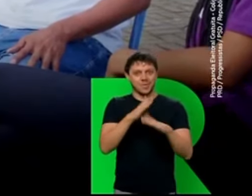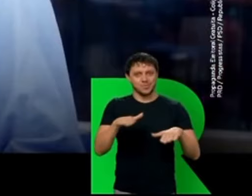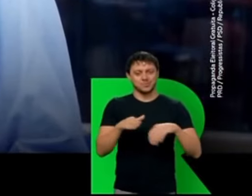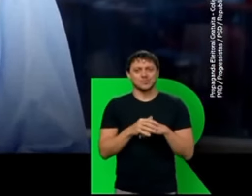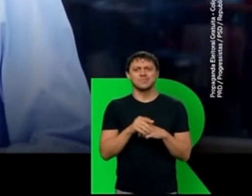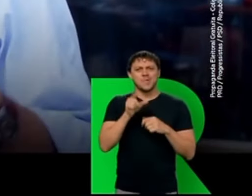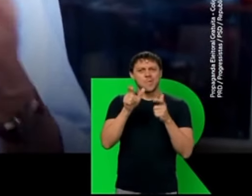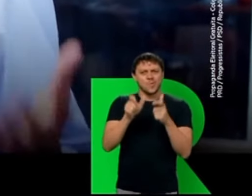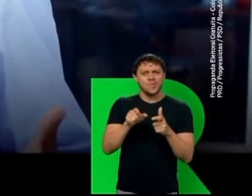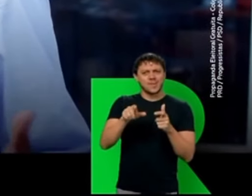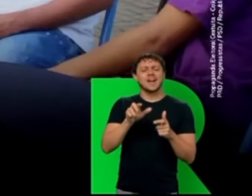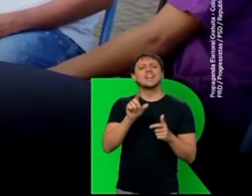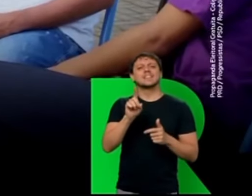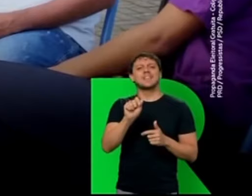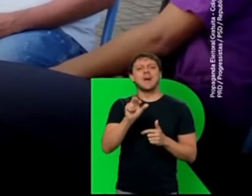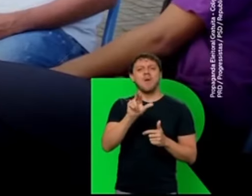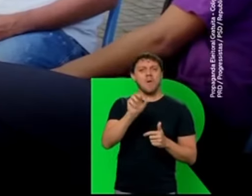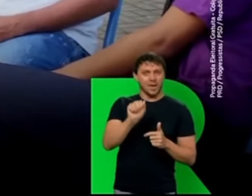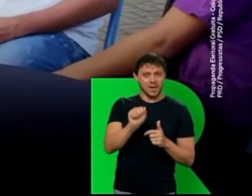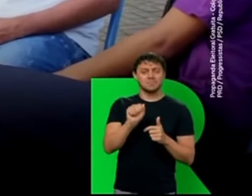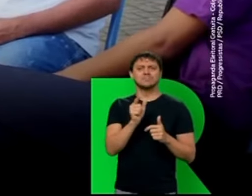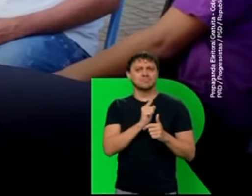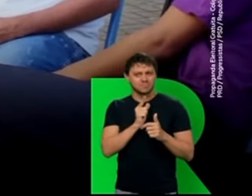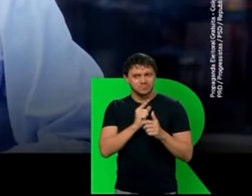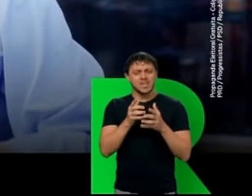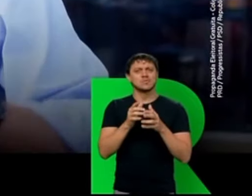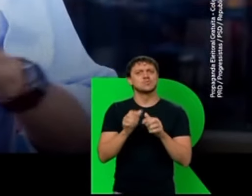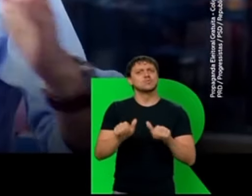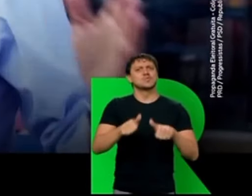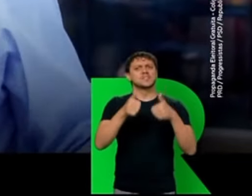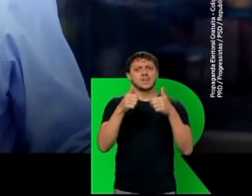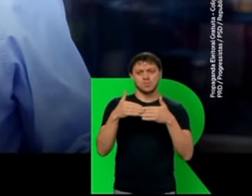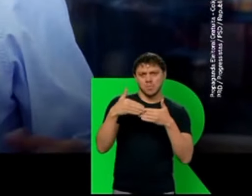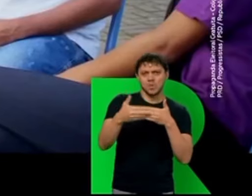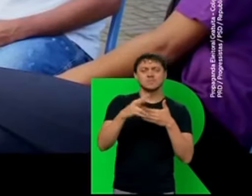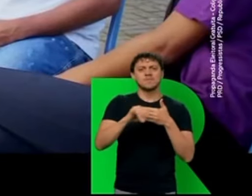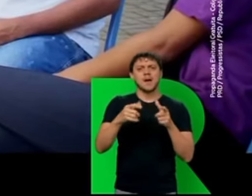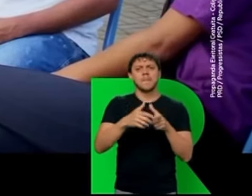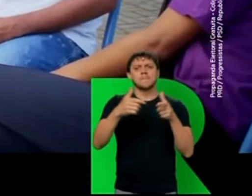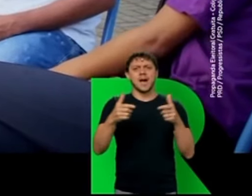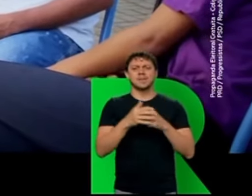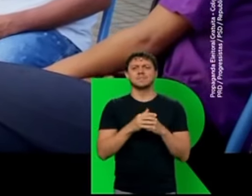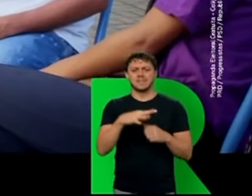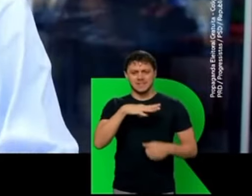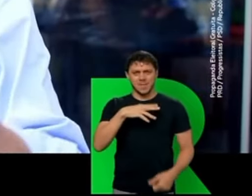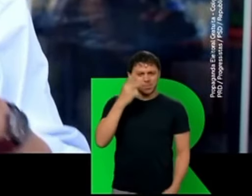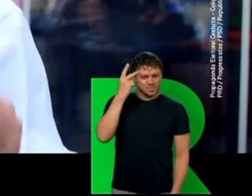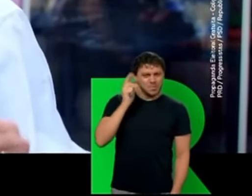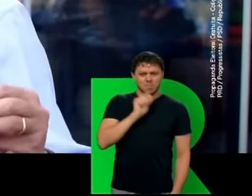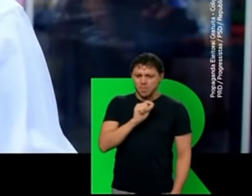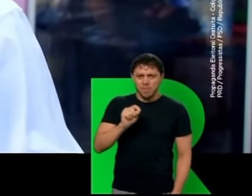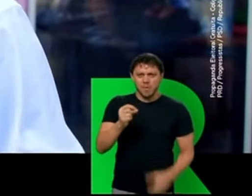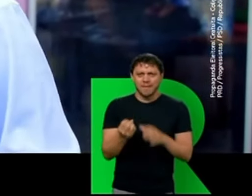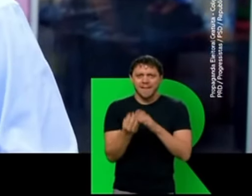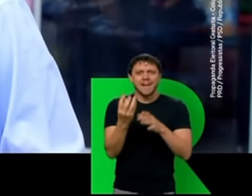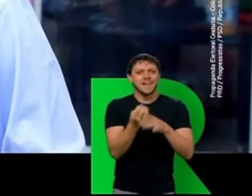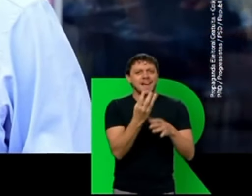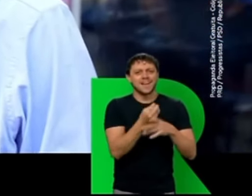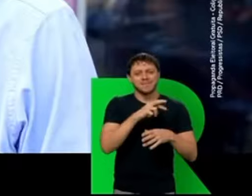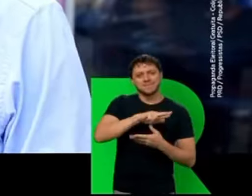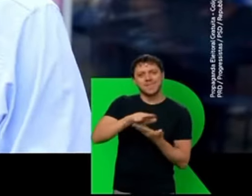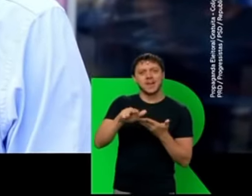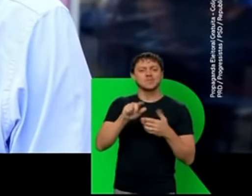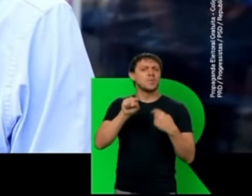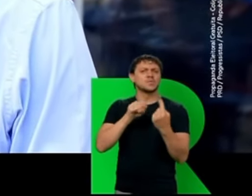Rede da Hora tem sido um sucesso tão grande e no próximo mandato a gente vai ampliar ainda mais. Colocar a Rede da Hora em todo canto da